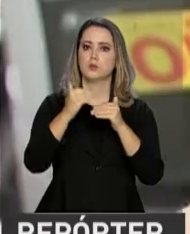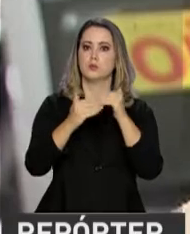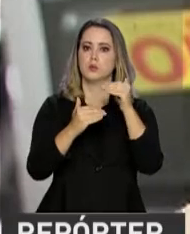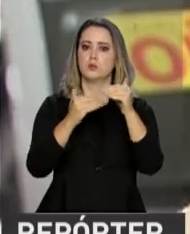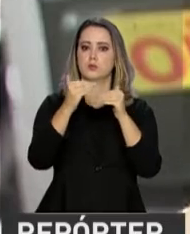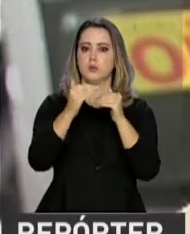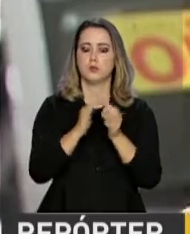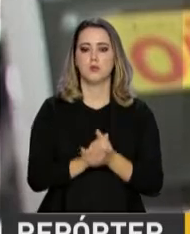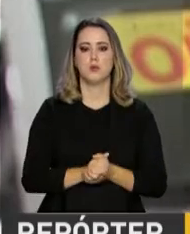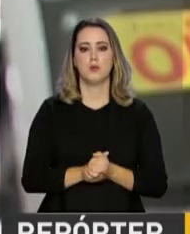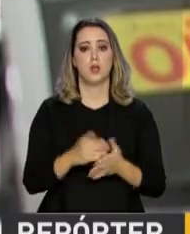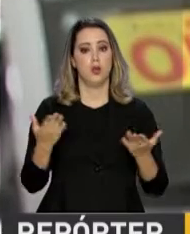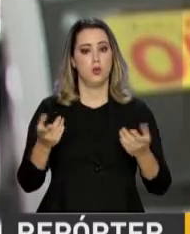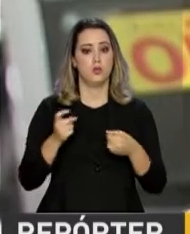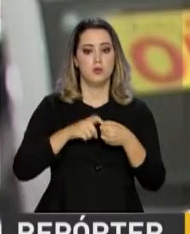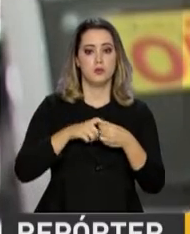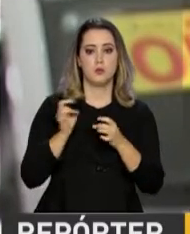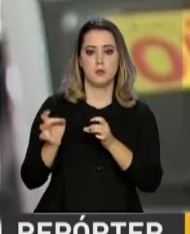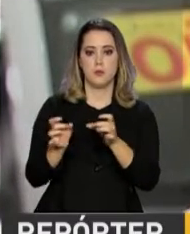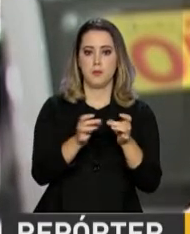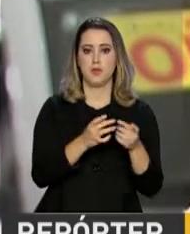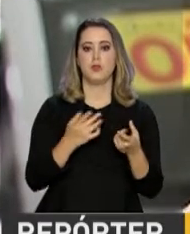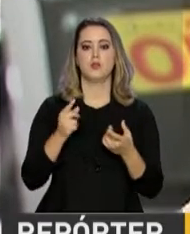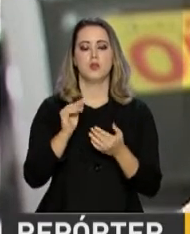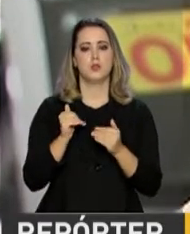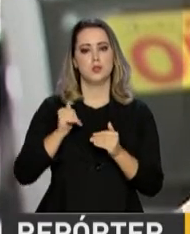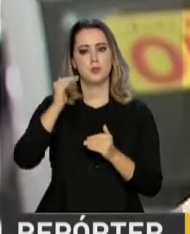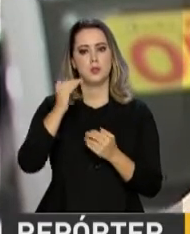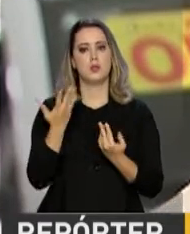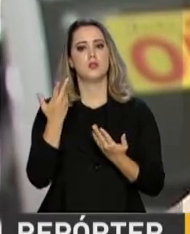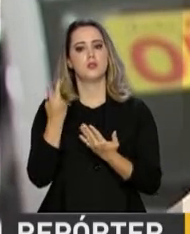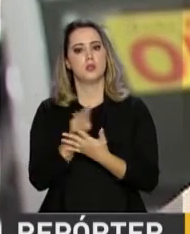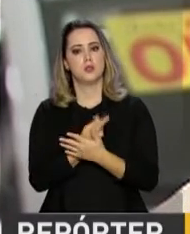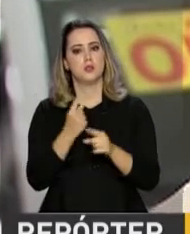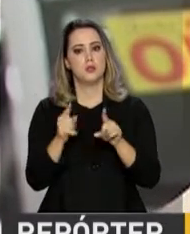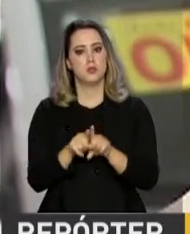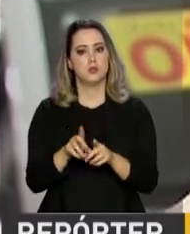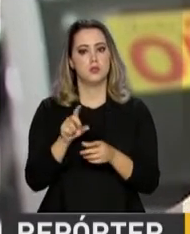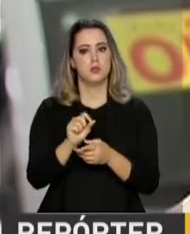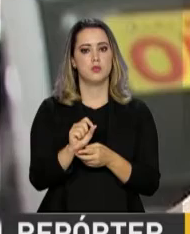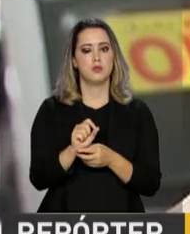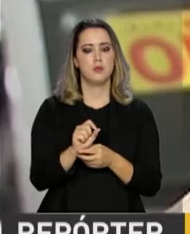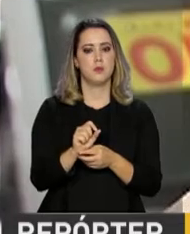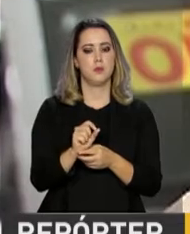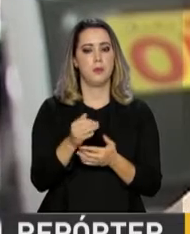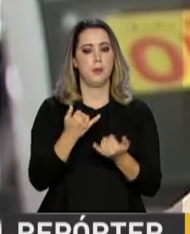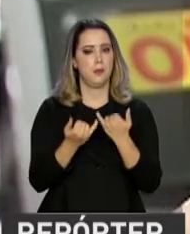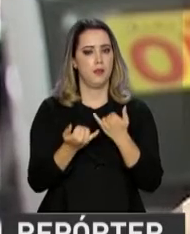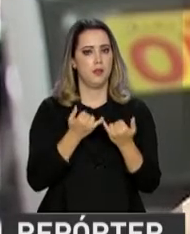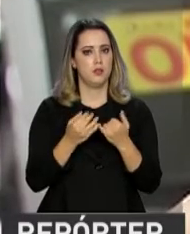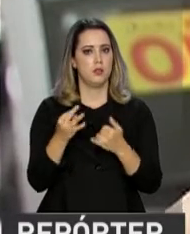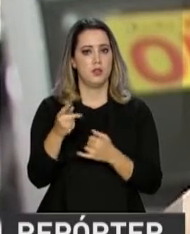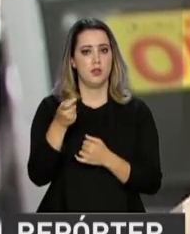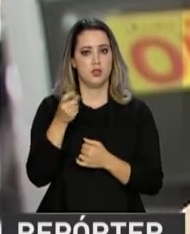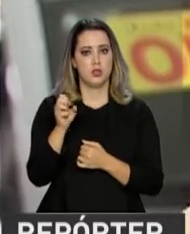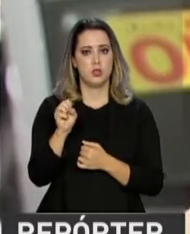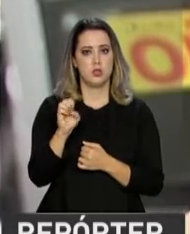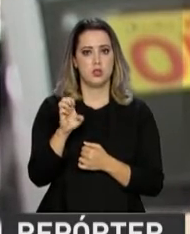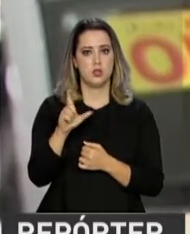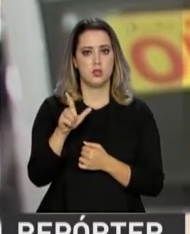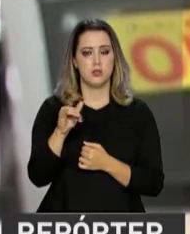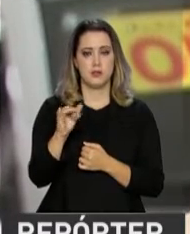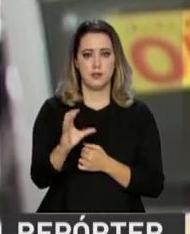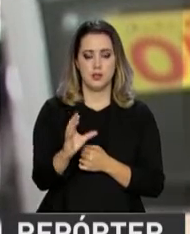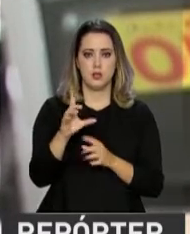mercado vem reagindo com algumas coisas que vêm no decorrer do ano é é com exemplo a da taxa selic baixando